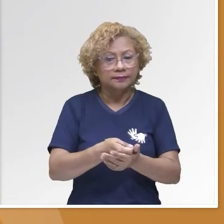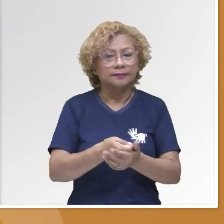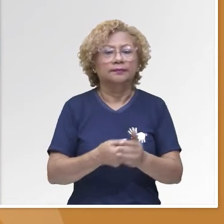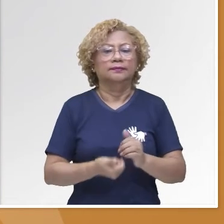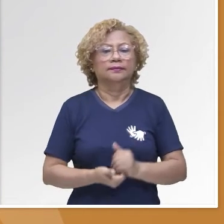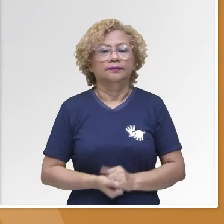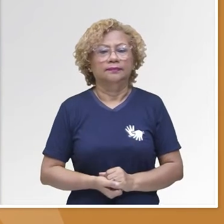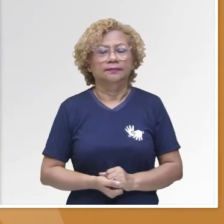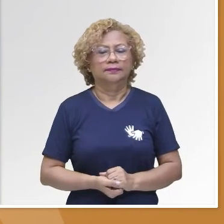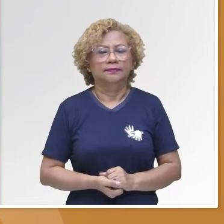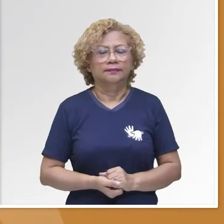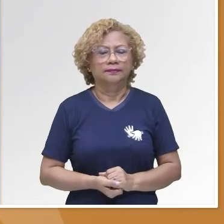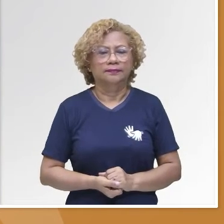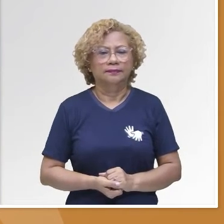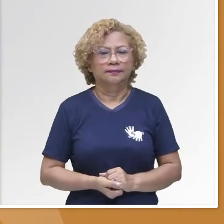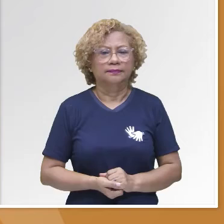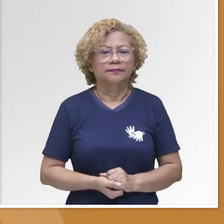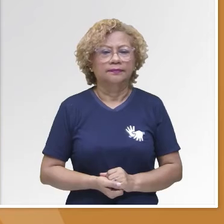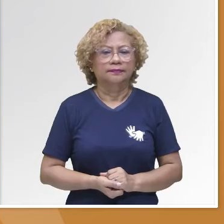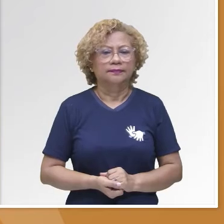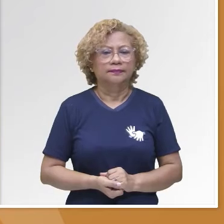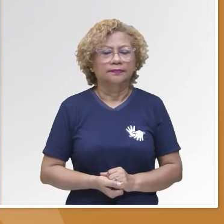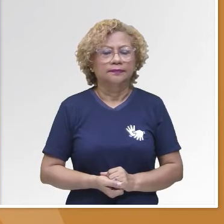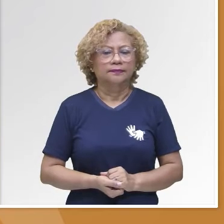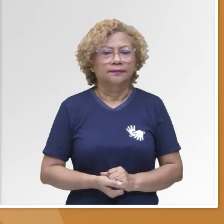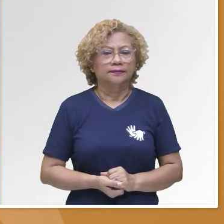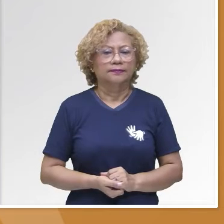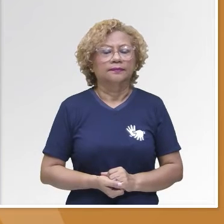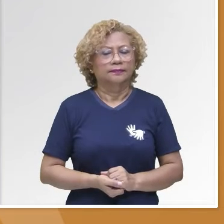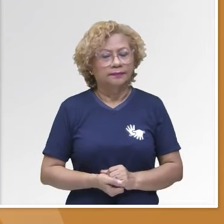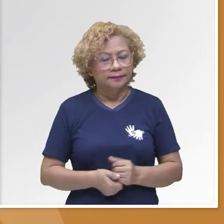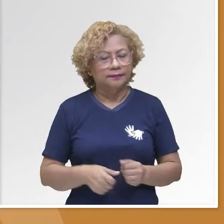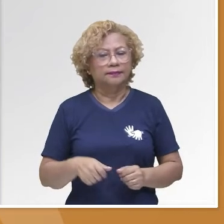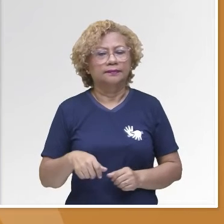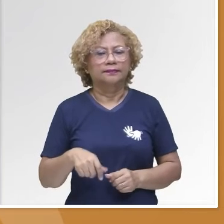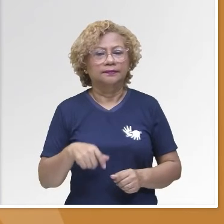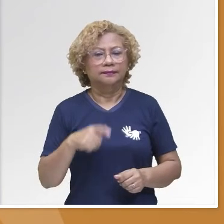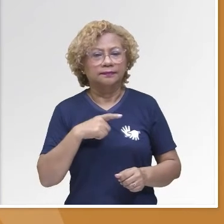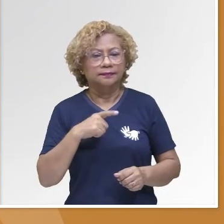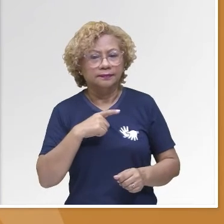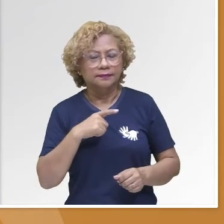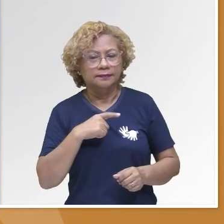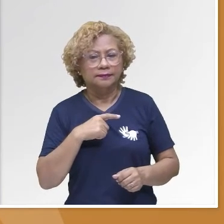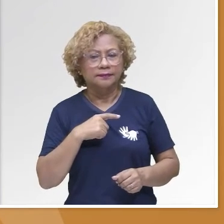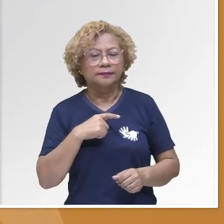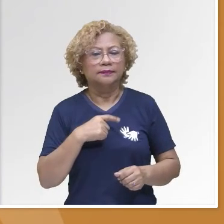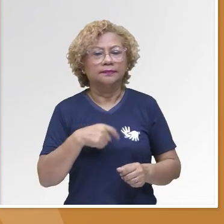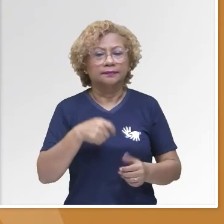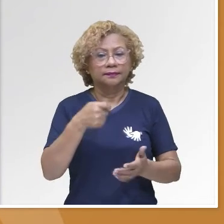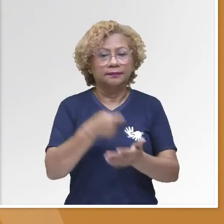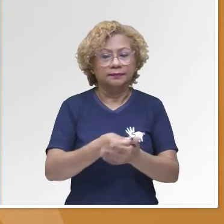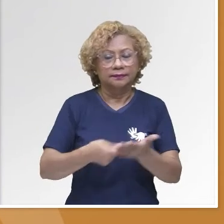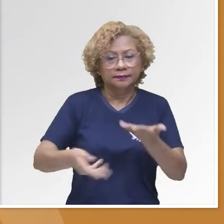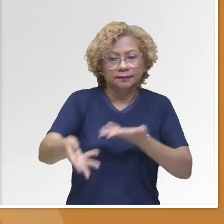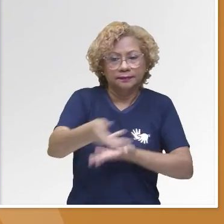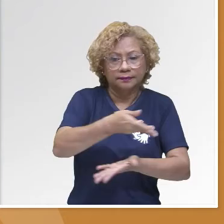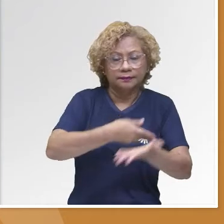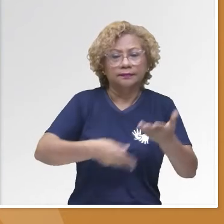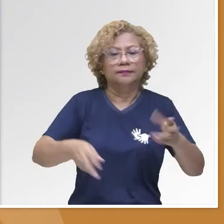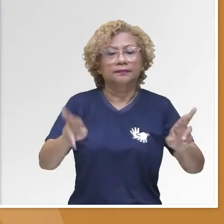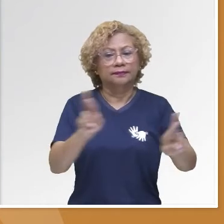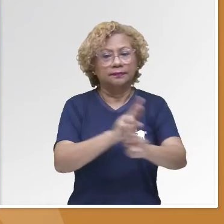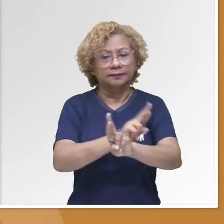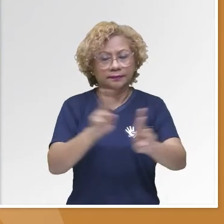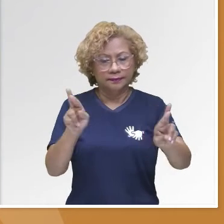Então, tendo essa abolição das tarifas alfandegárias nas relações comerciais, né, que